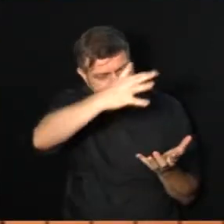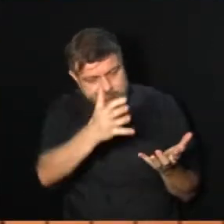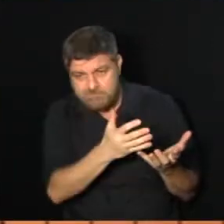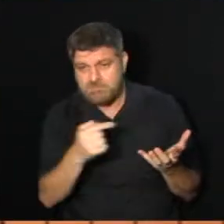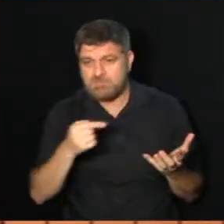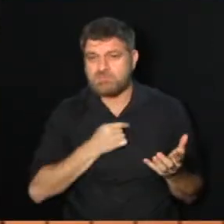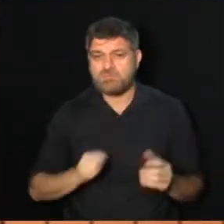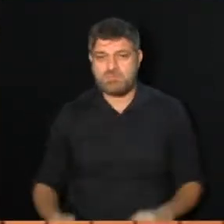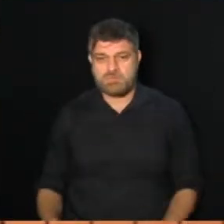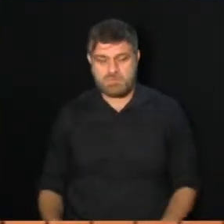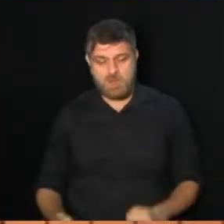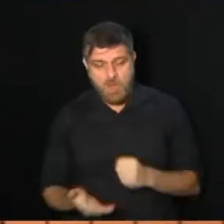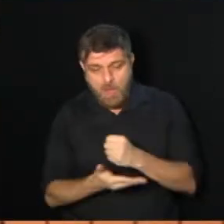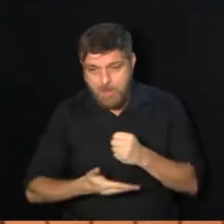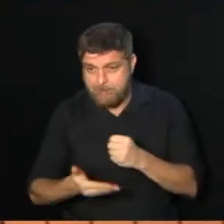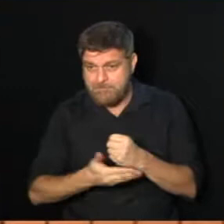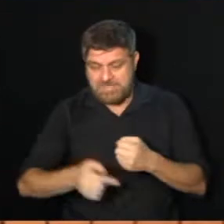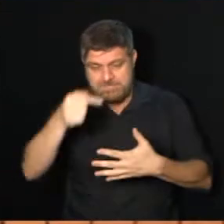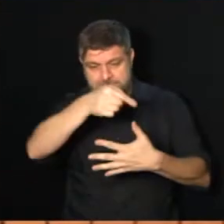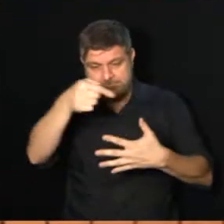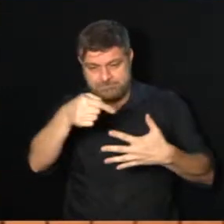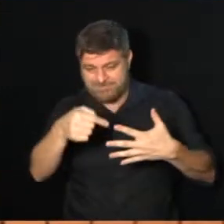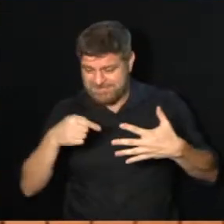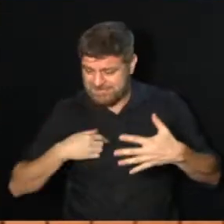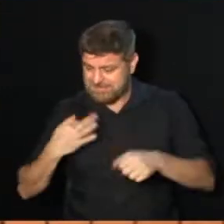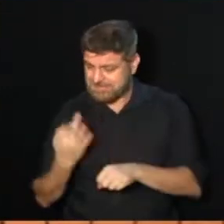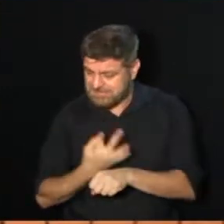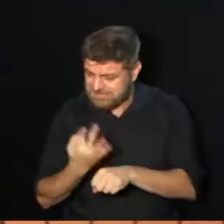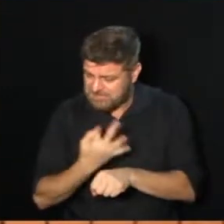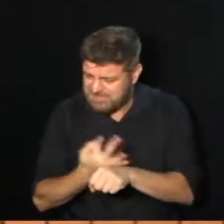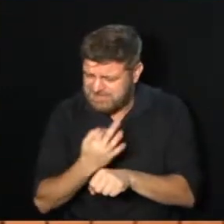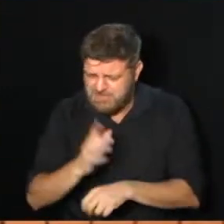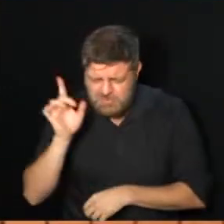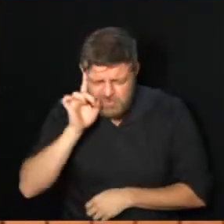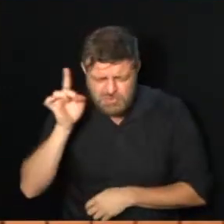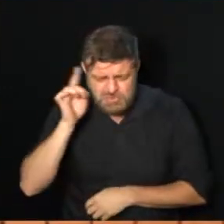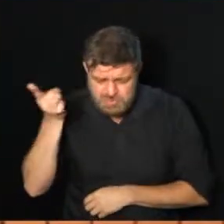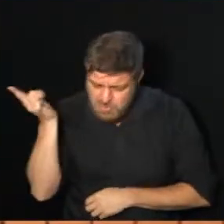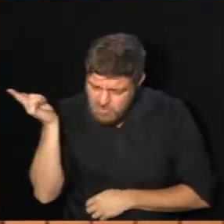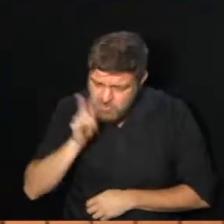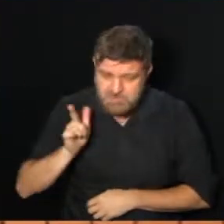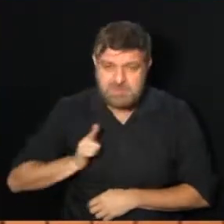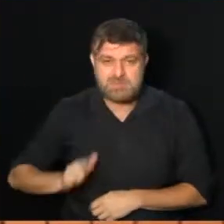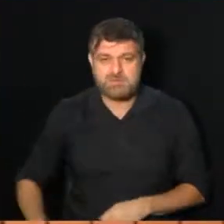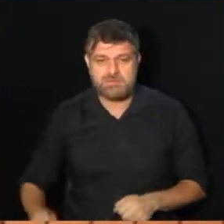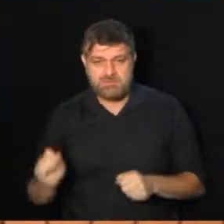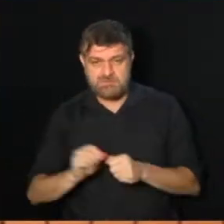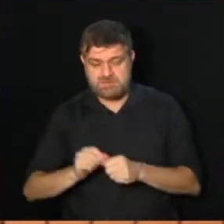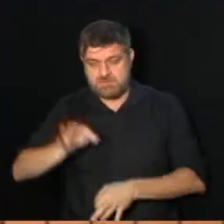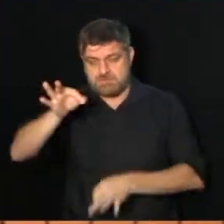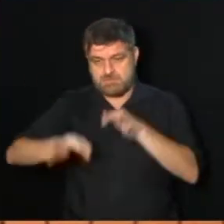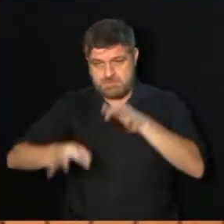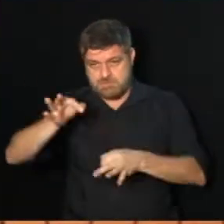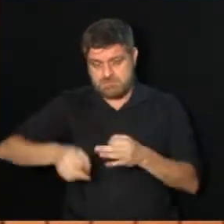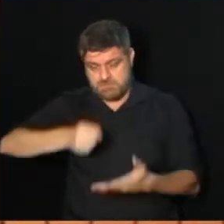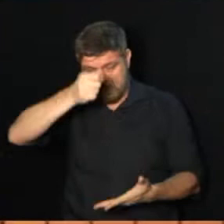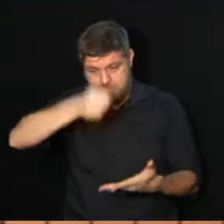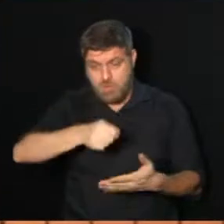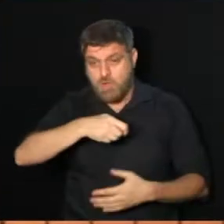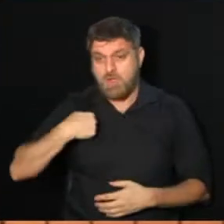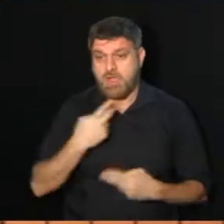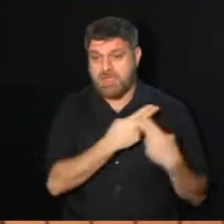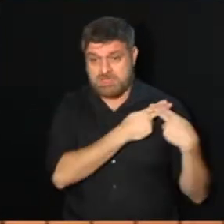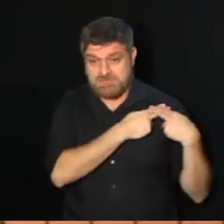são valores, são princípios que a gente vem buscando no dia a dia, não só no exercício da judicatura perante a Vara da Infância e